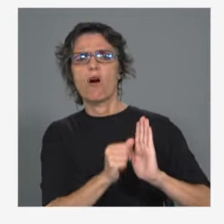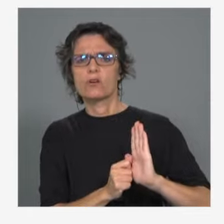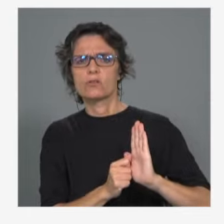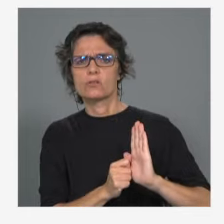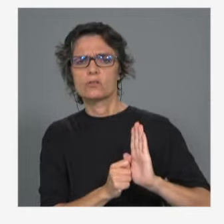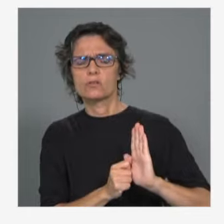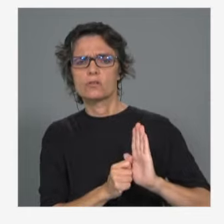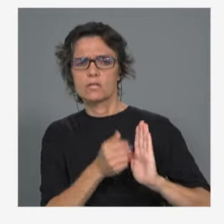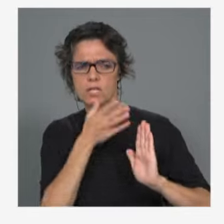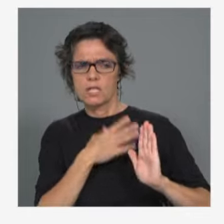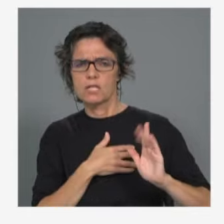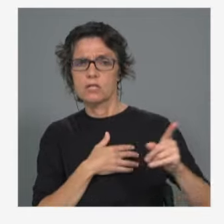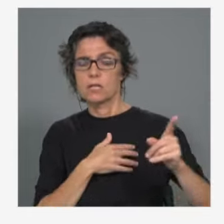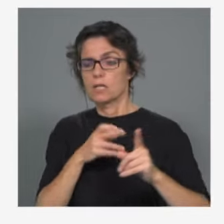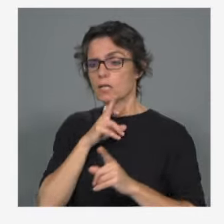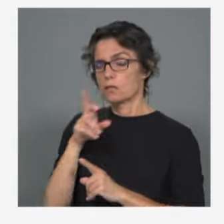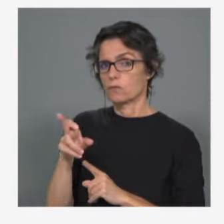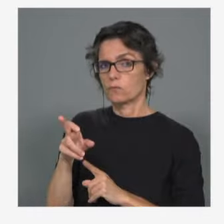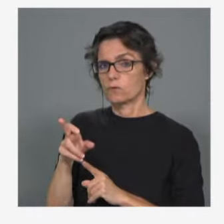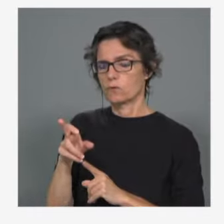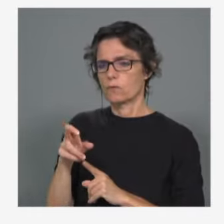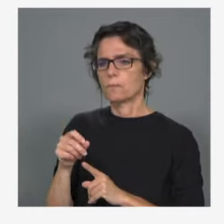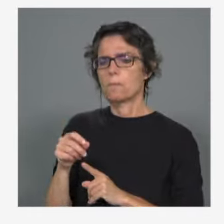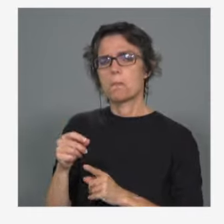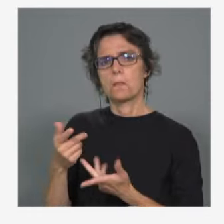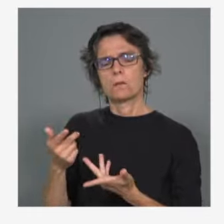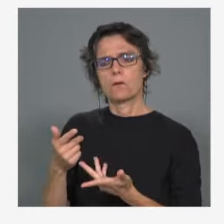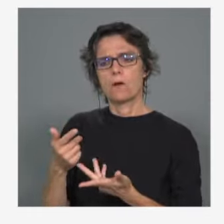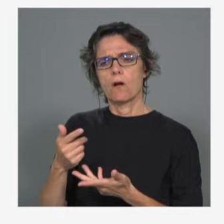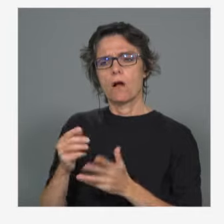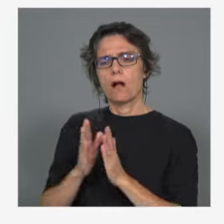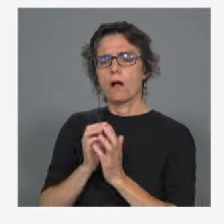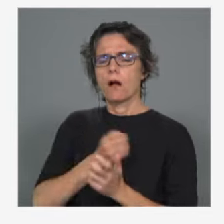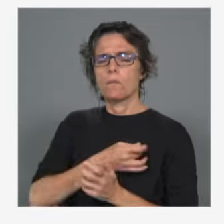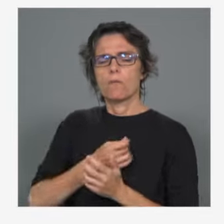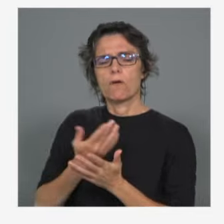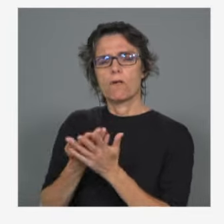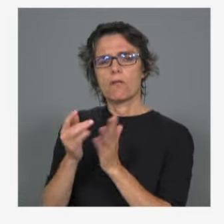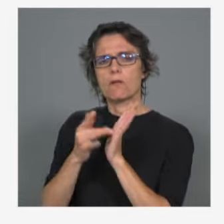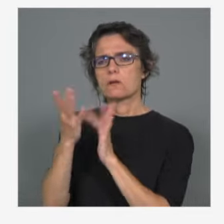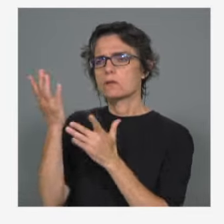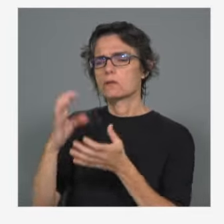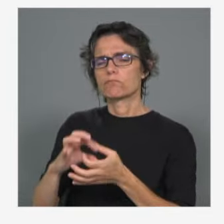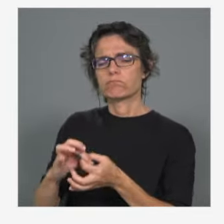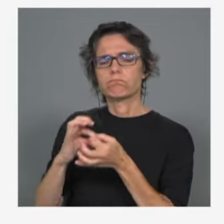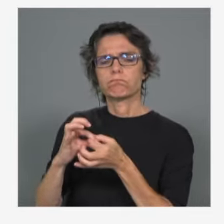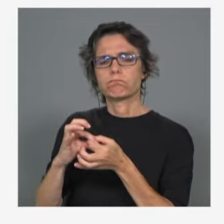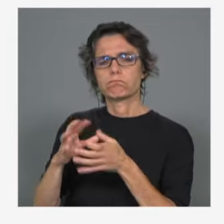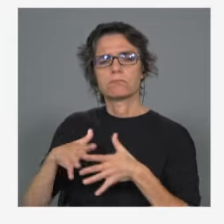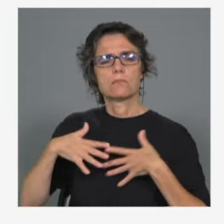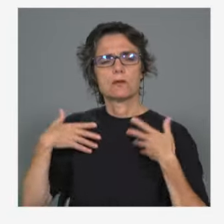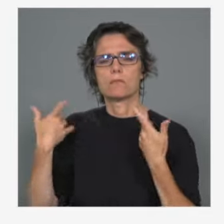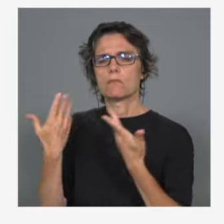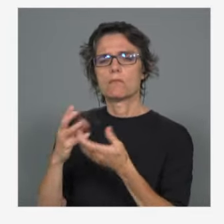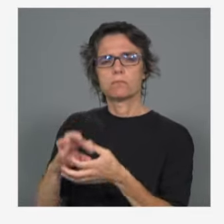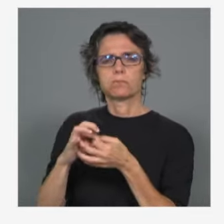tu? Ele respondeu: Amarás o Senhor teu Deus com todo o teu coração e com toda a tua alma,